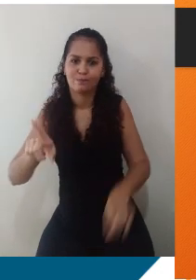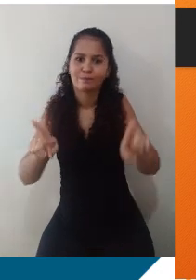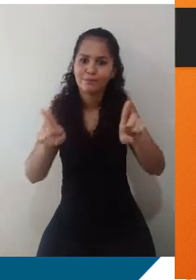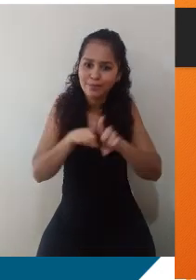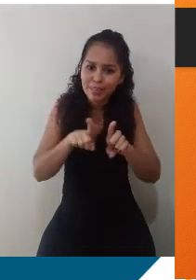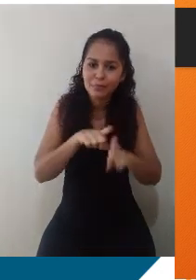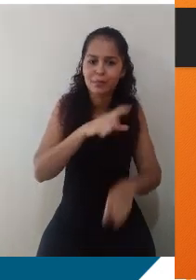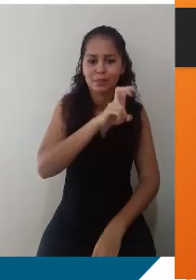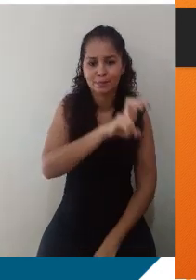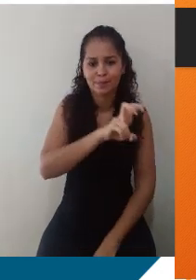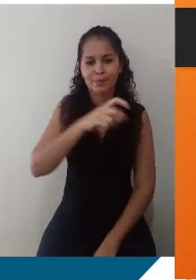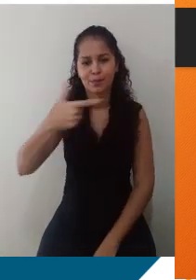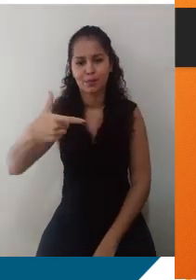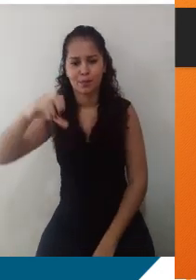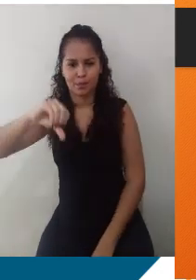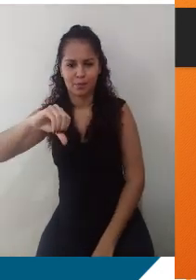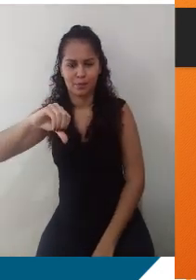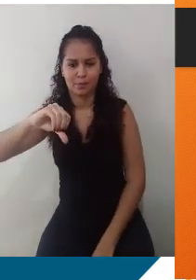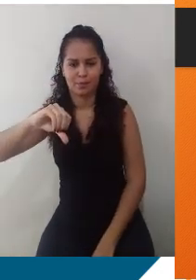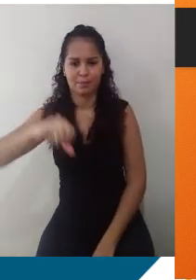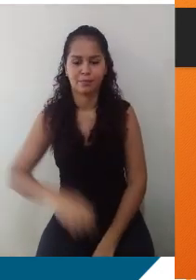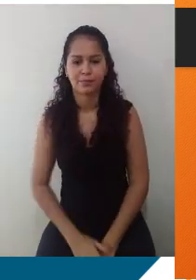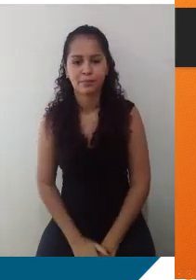e também do 5 com 29.